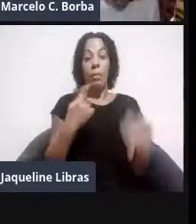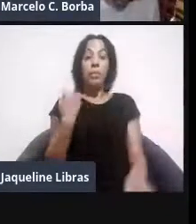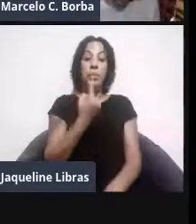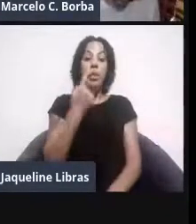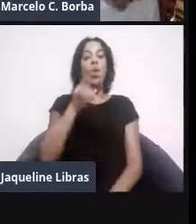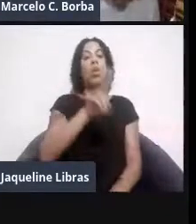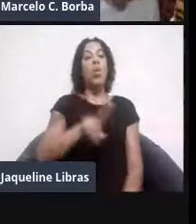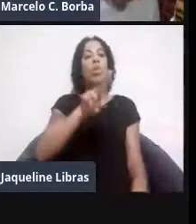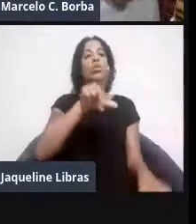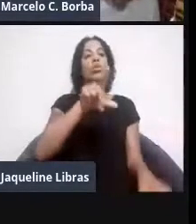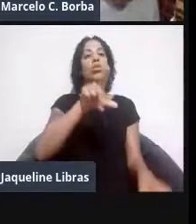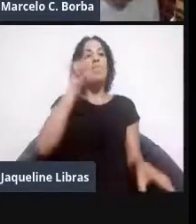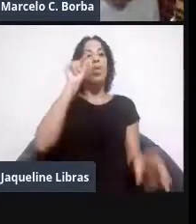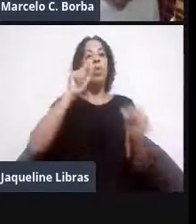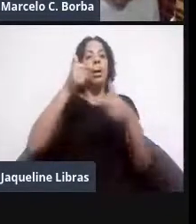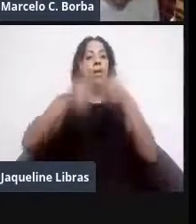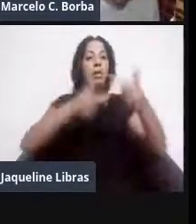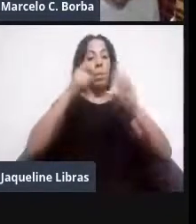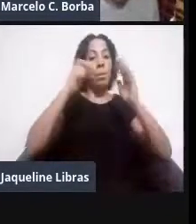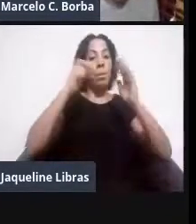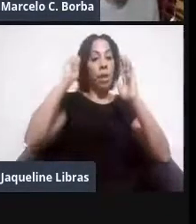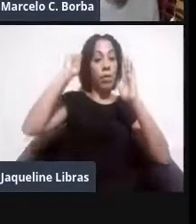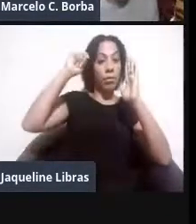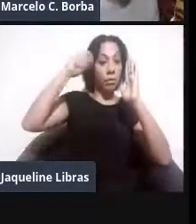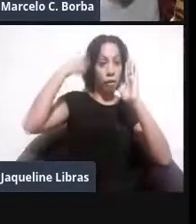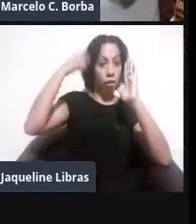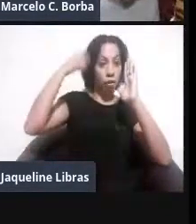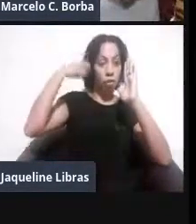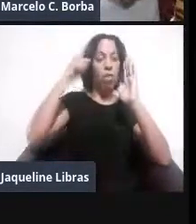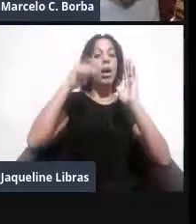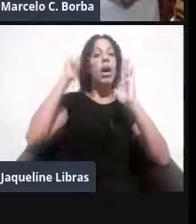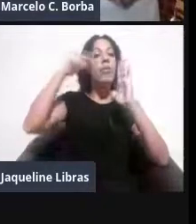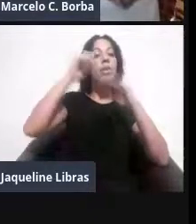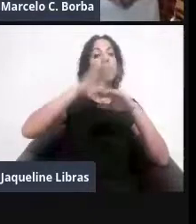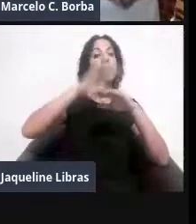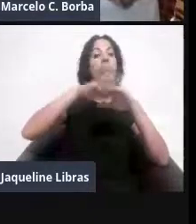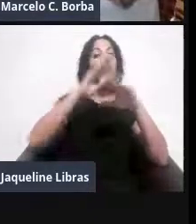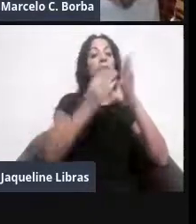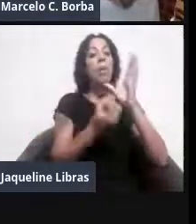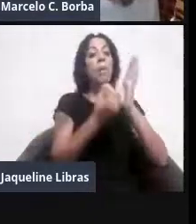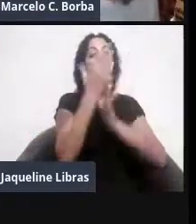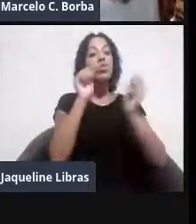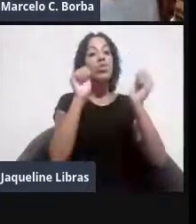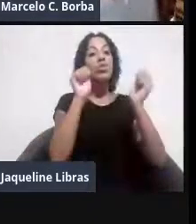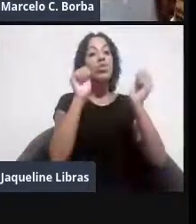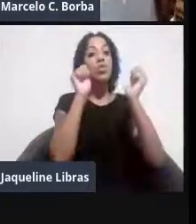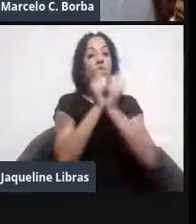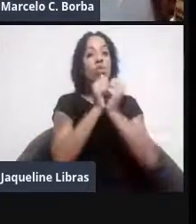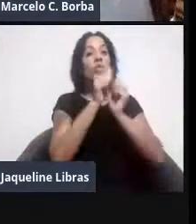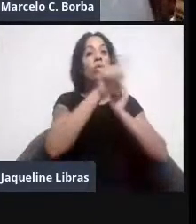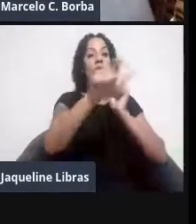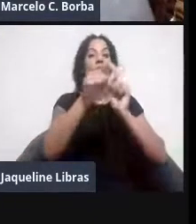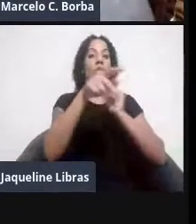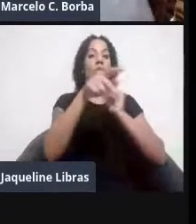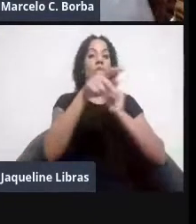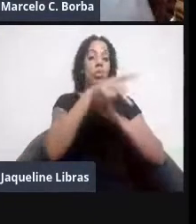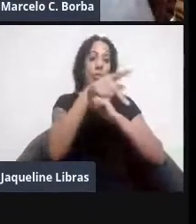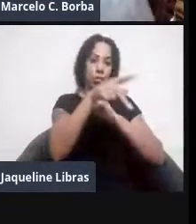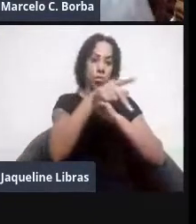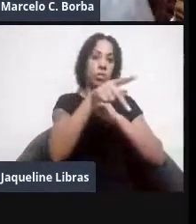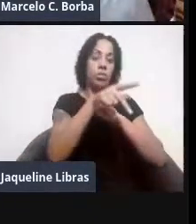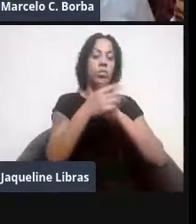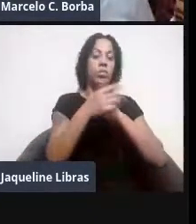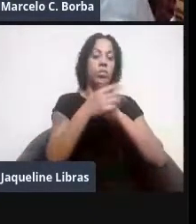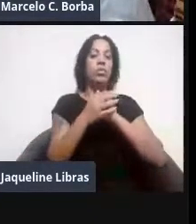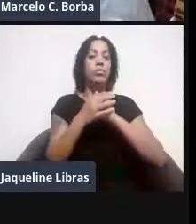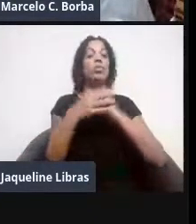escolhido trabalhar com vídeos que são vídeos produzidos juntamente com os próprios professores. E um